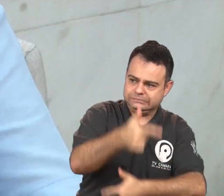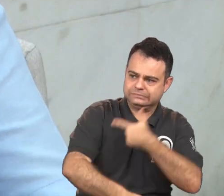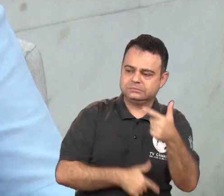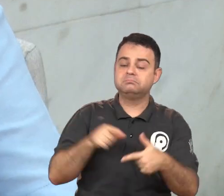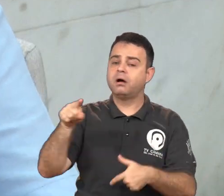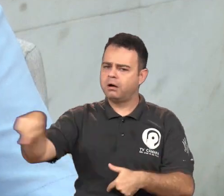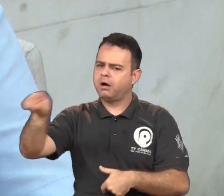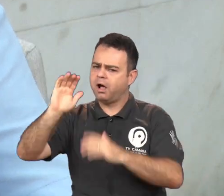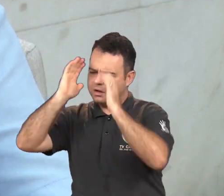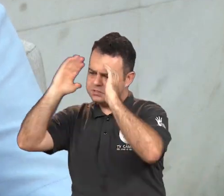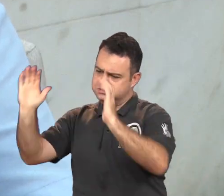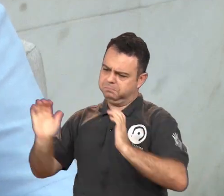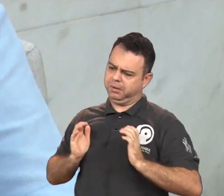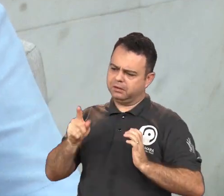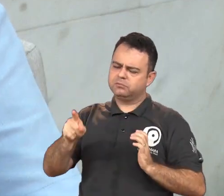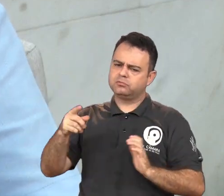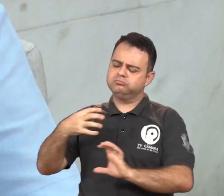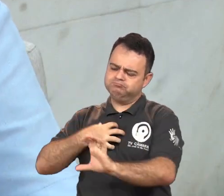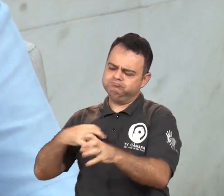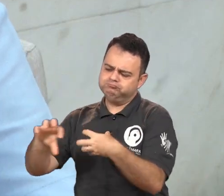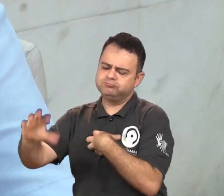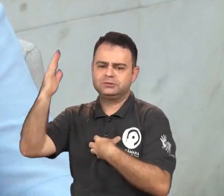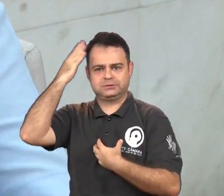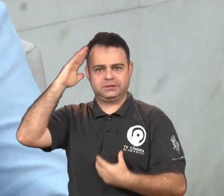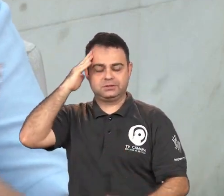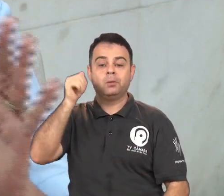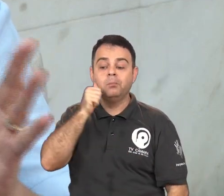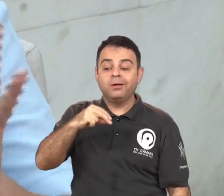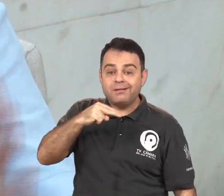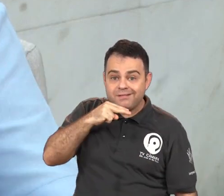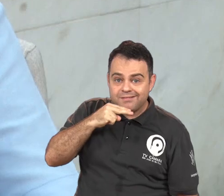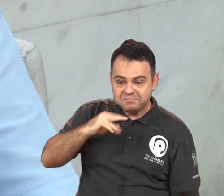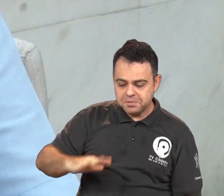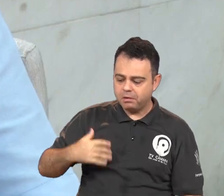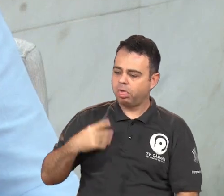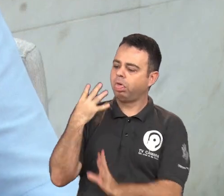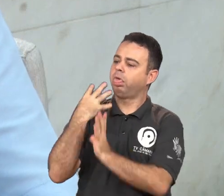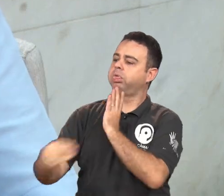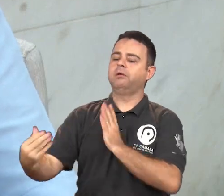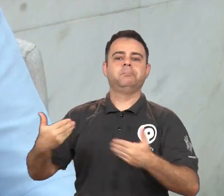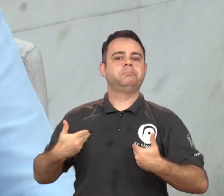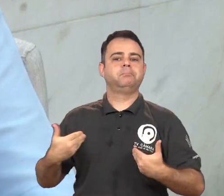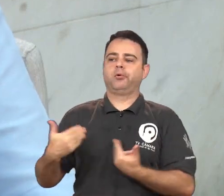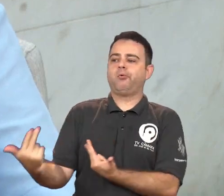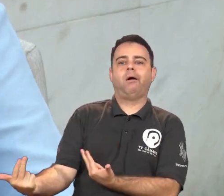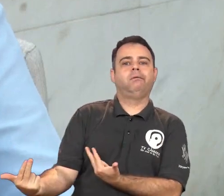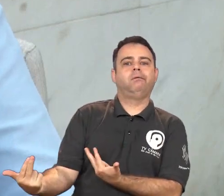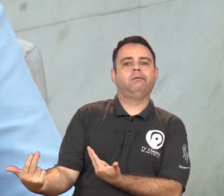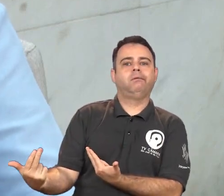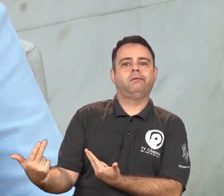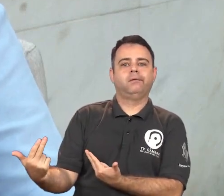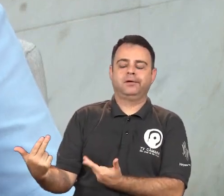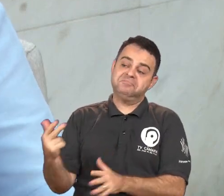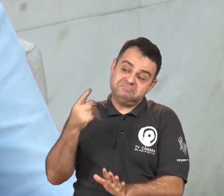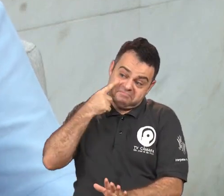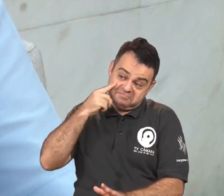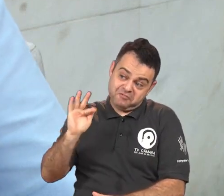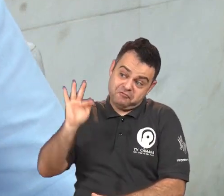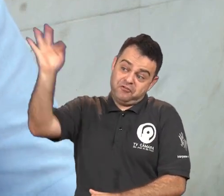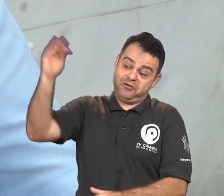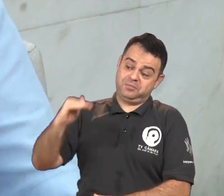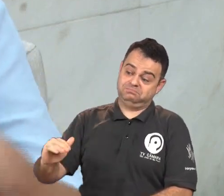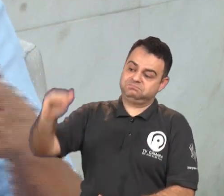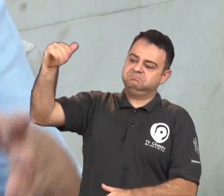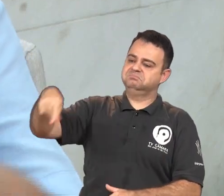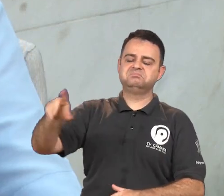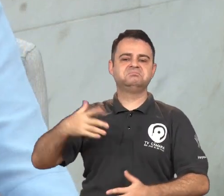respeitam, eles entendem, A minha neta é uma xerox da avó, viu? Se ela continuar assim, ela é